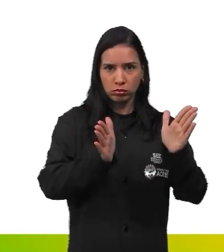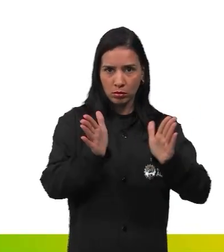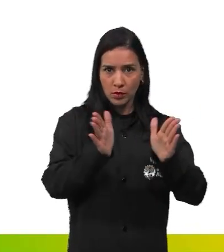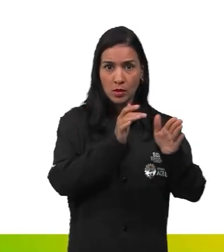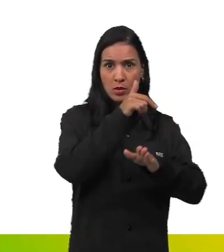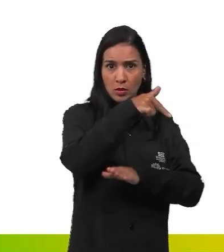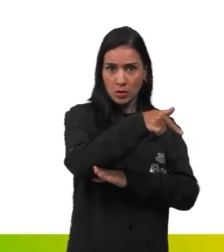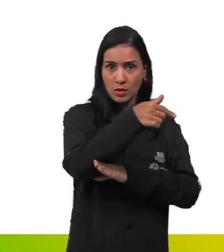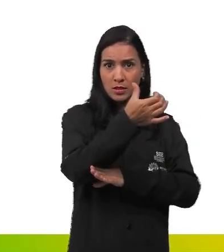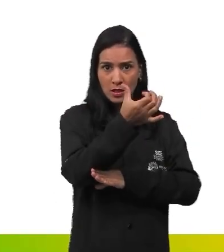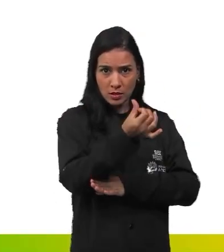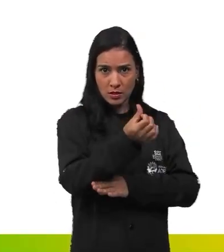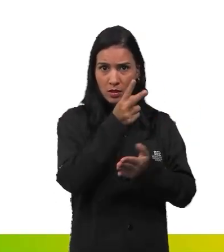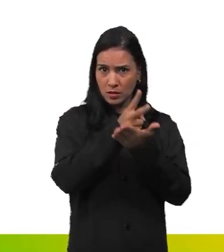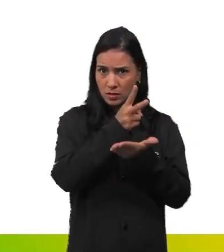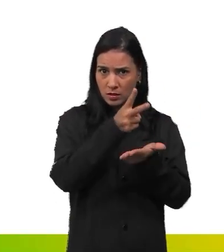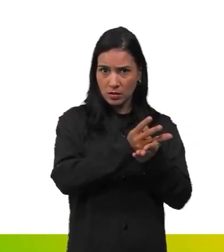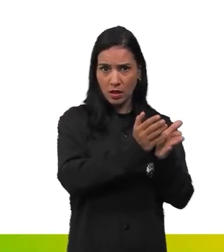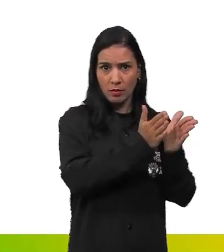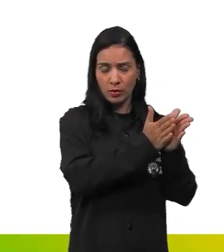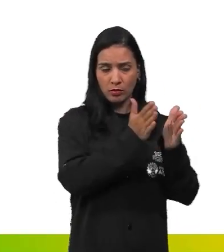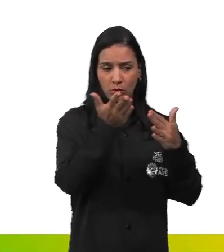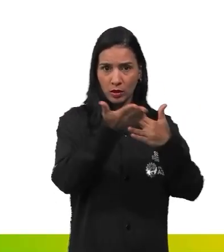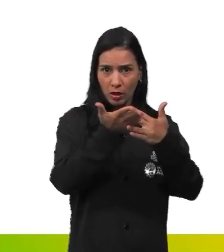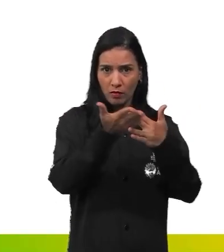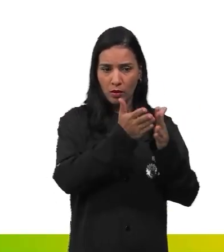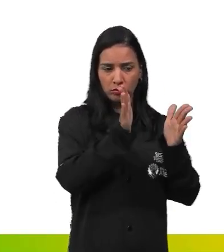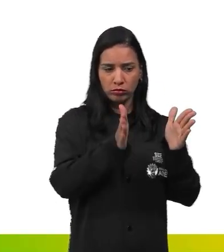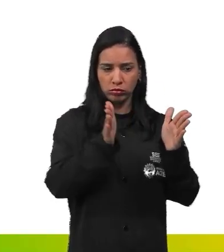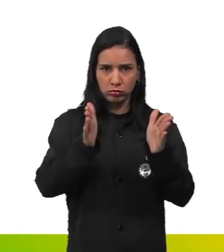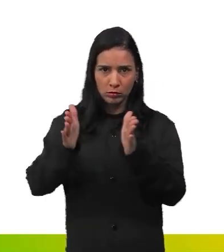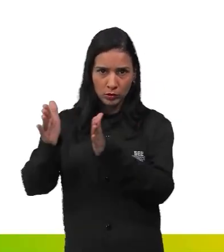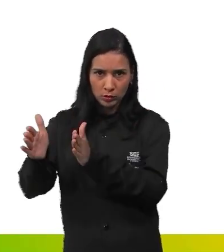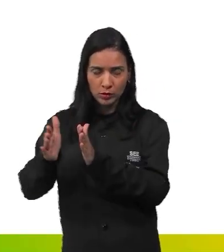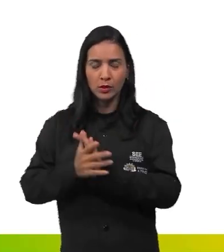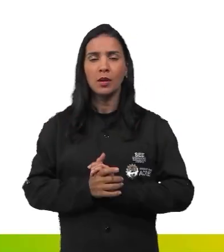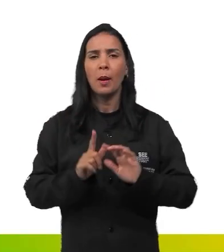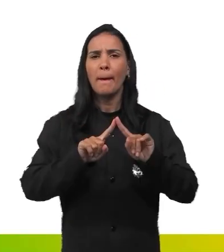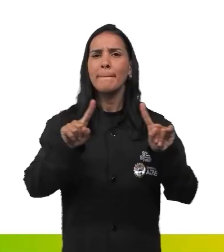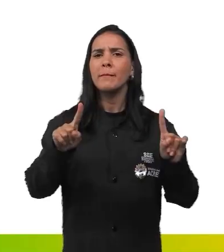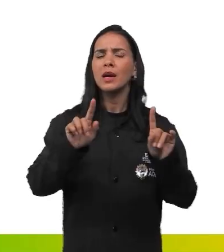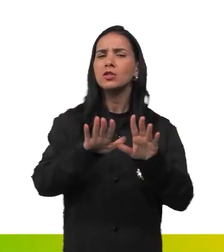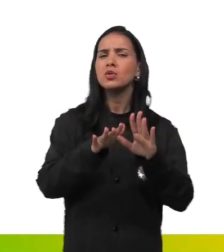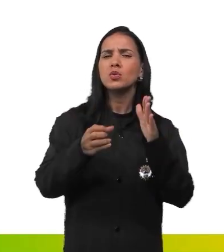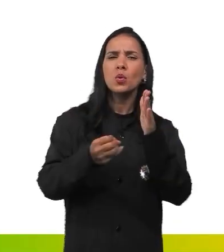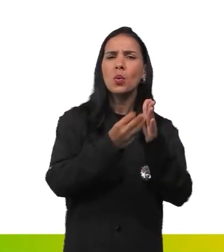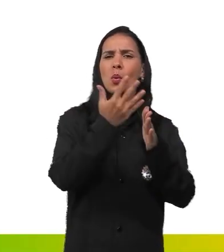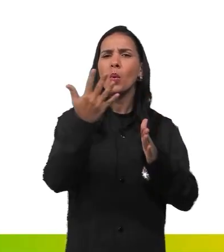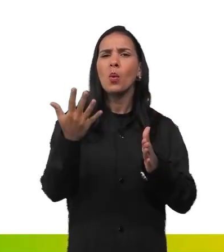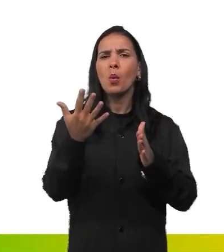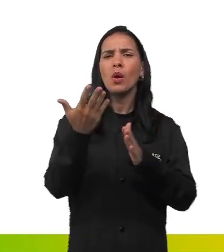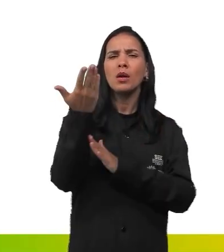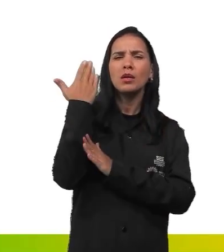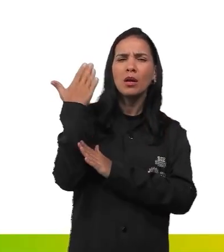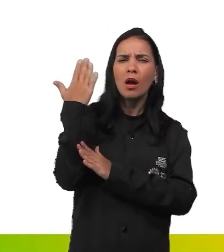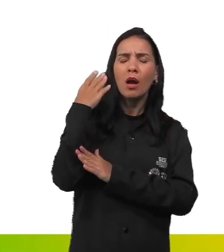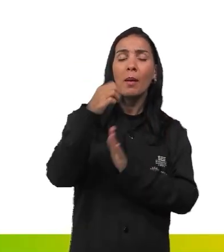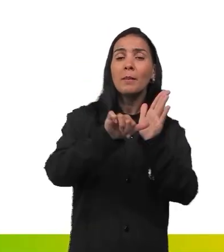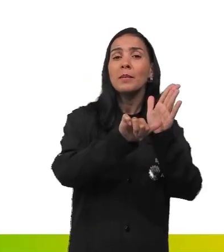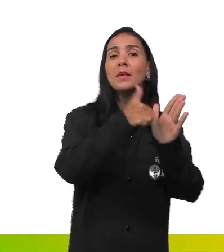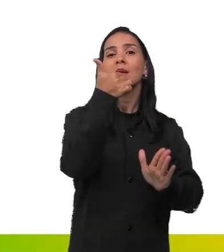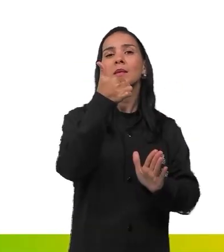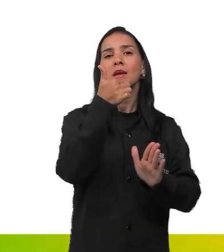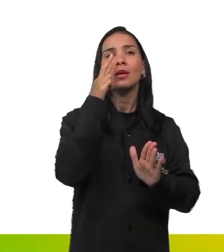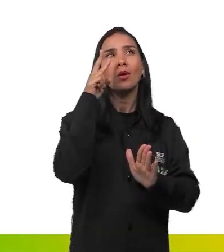1986. Em que ano foi sua primeira passagem na era cristã? Você pode resolver o